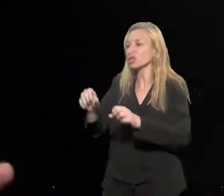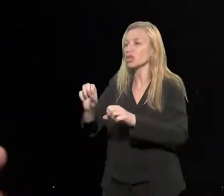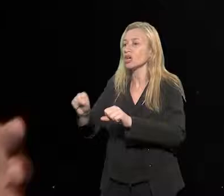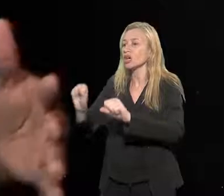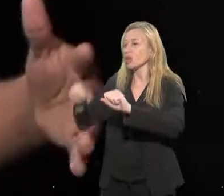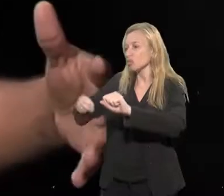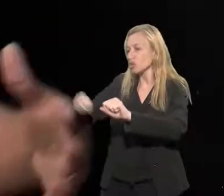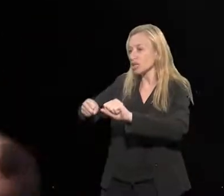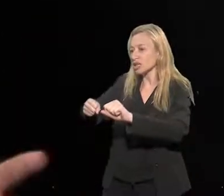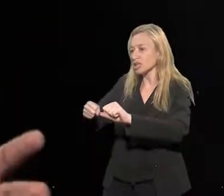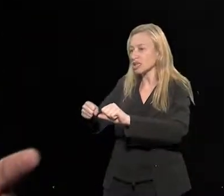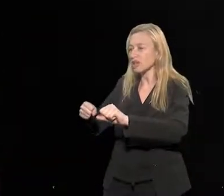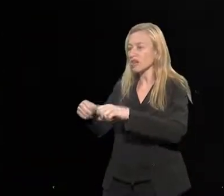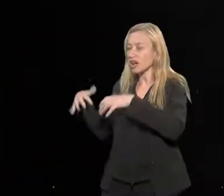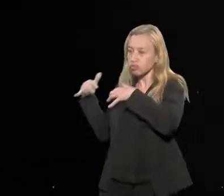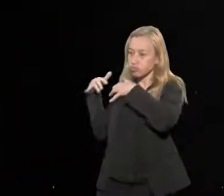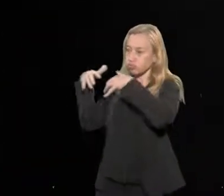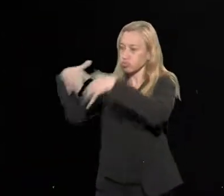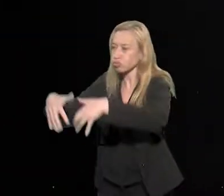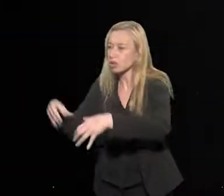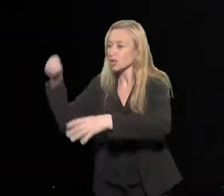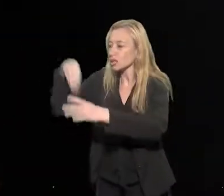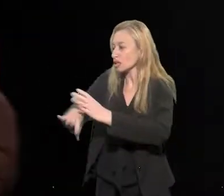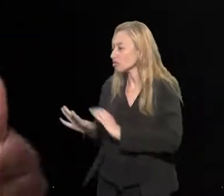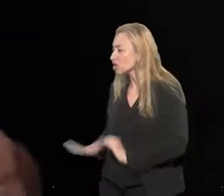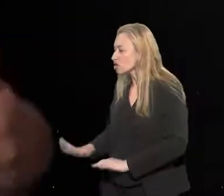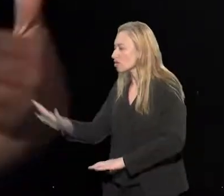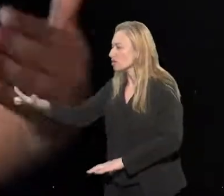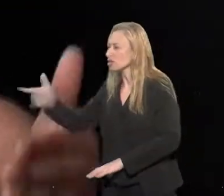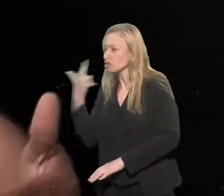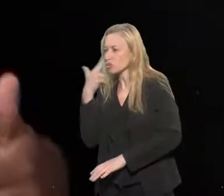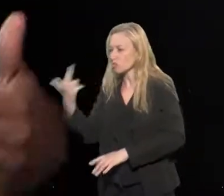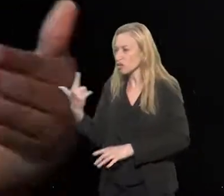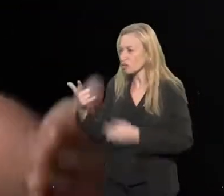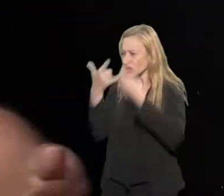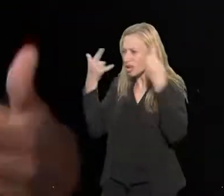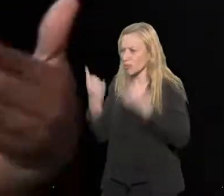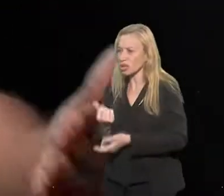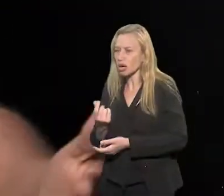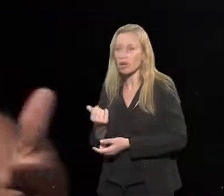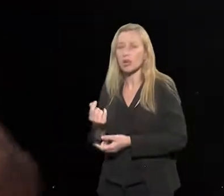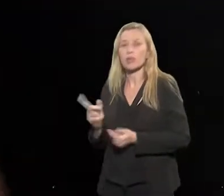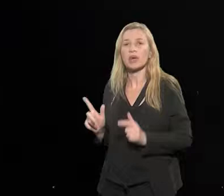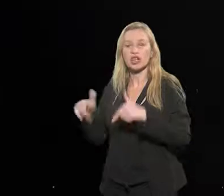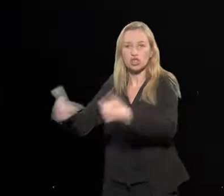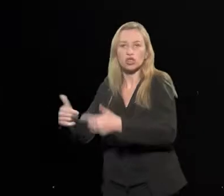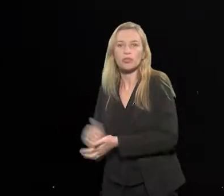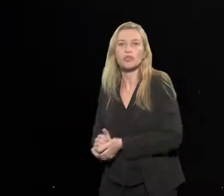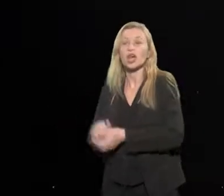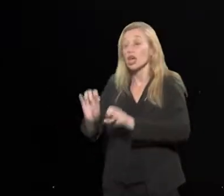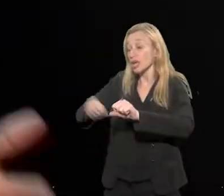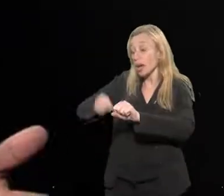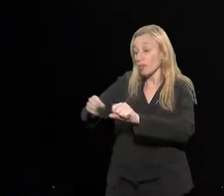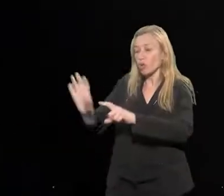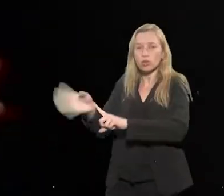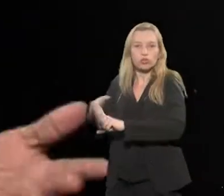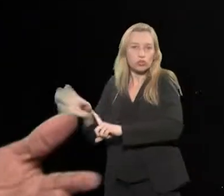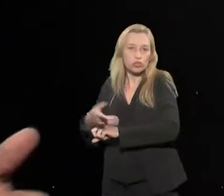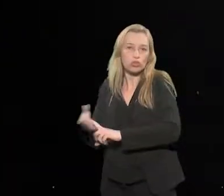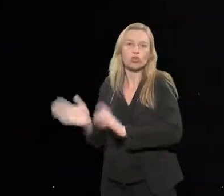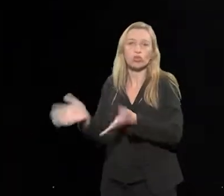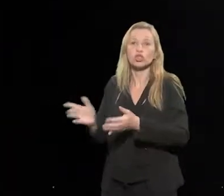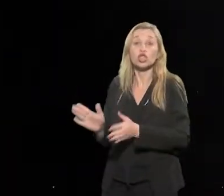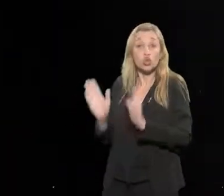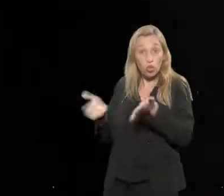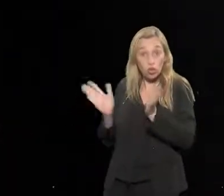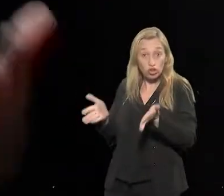onde as motocicletas estavam invadindo as favelas. A gente começou a ter esse capital para conseguir adquirir. E a moto virou um meio